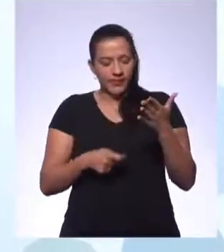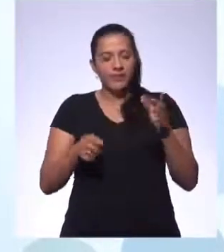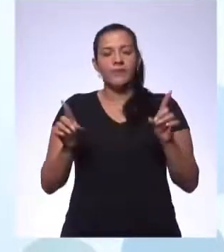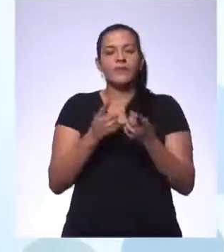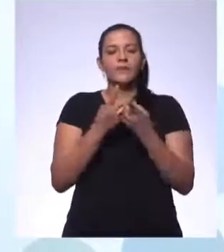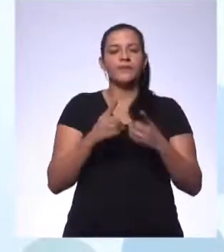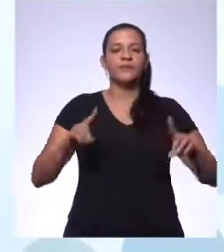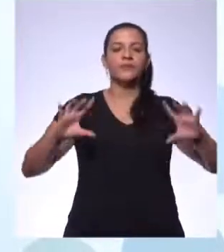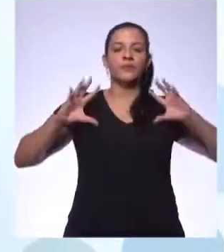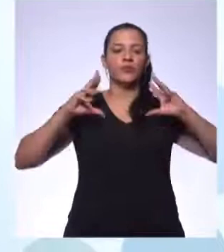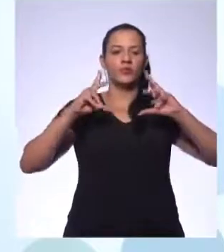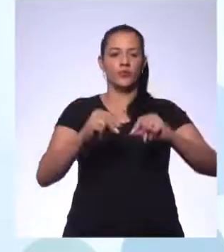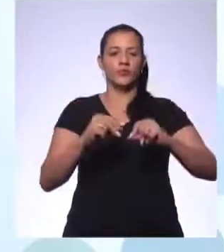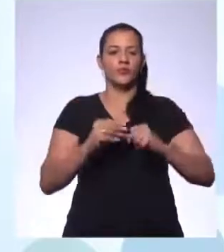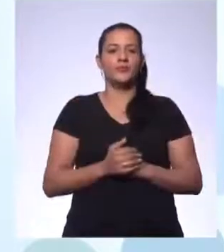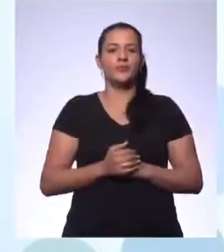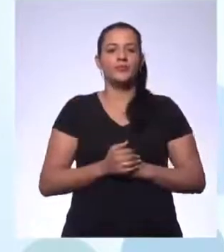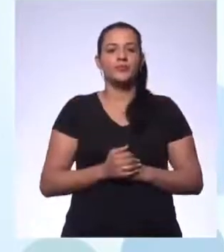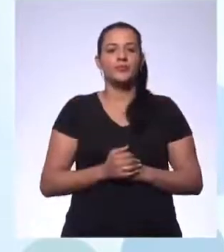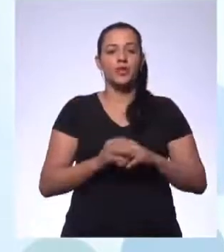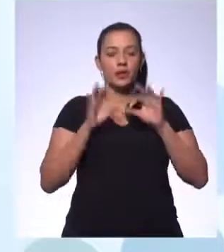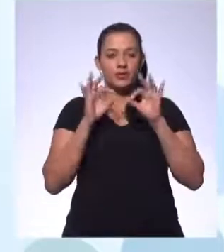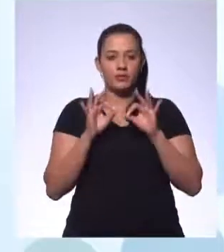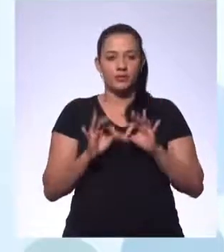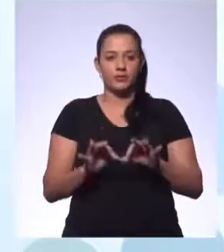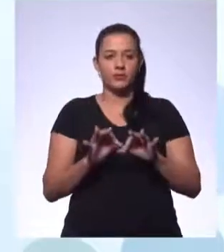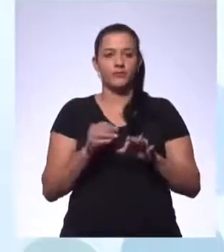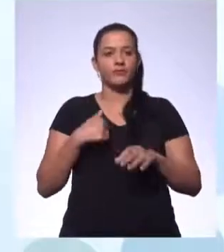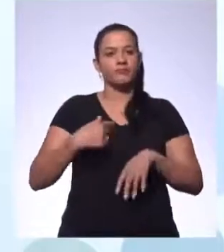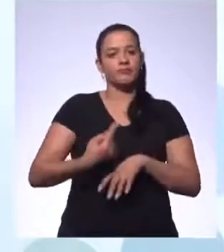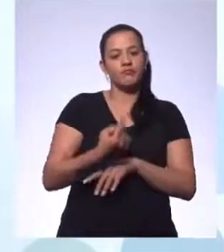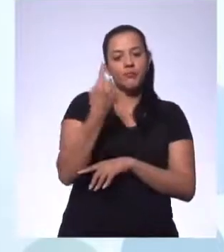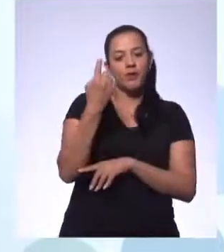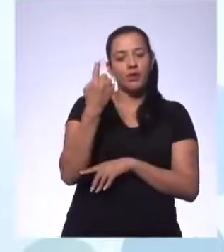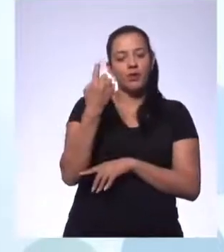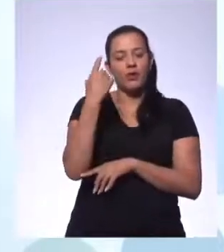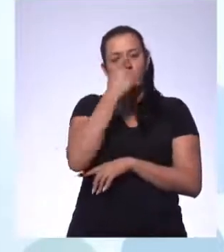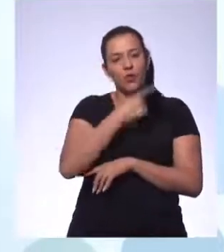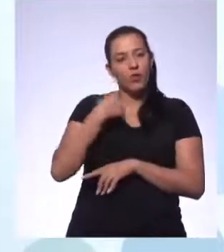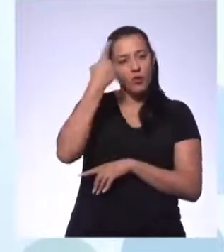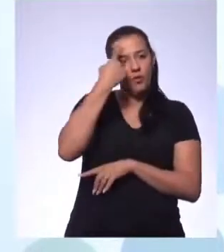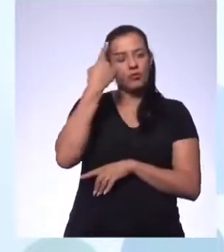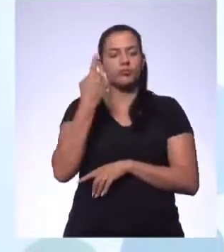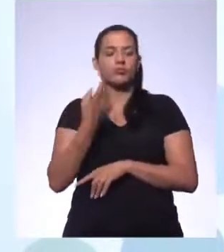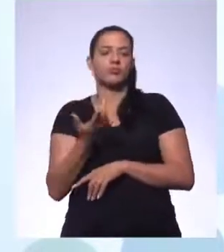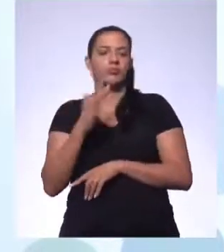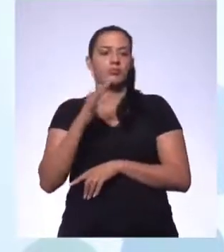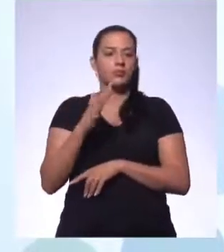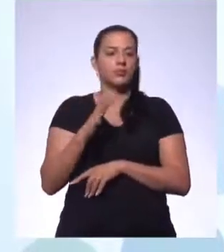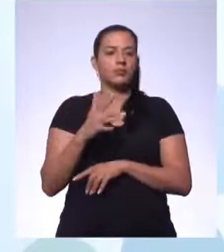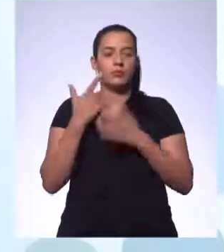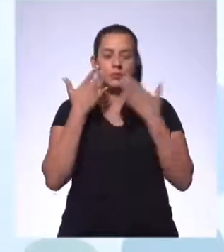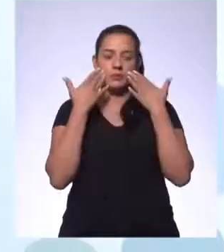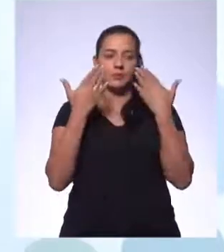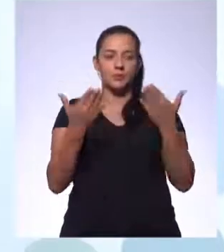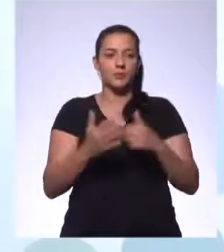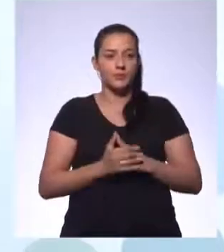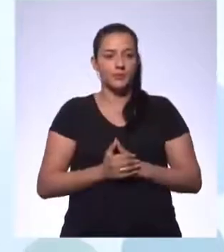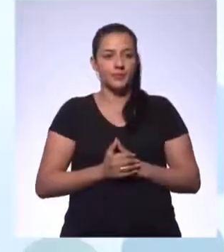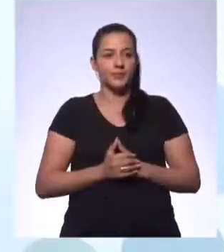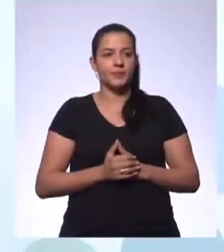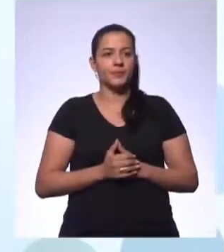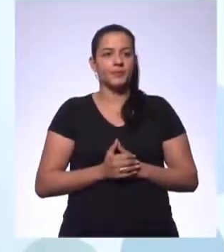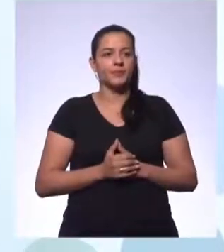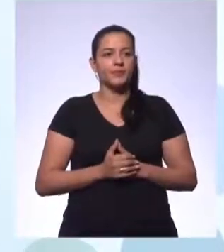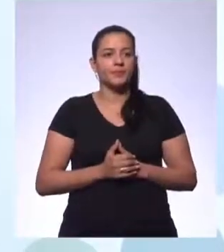musical inteiro, né, na íntegra, aí com 1 hora e pouca de duração, para que vocês possam estar representando ele, tá bom?